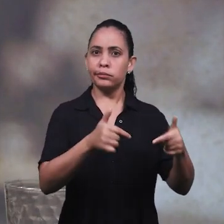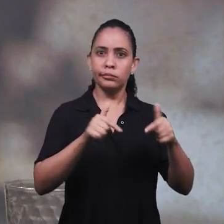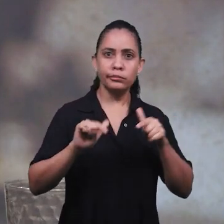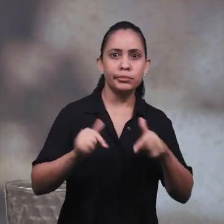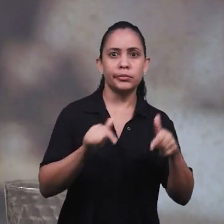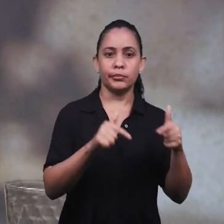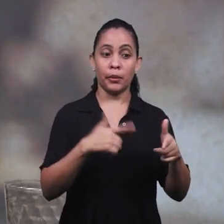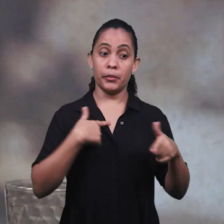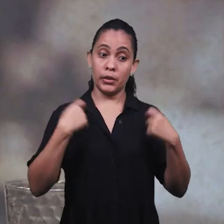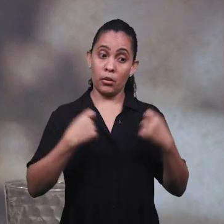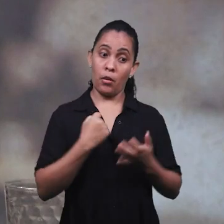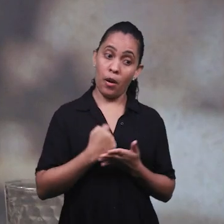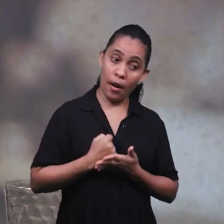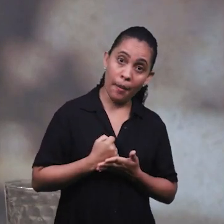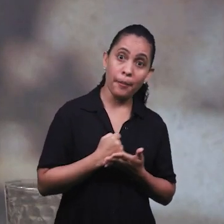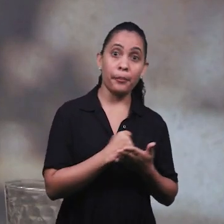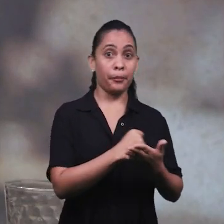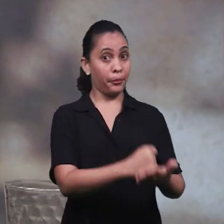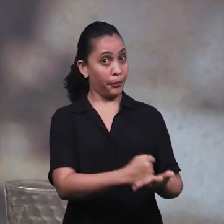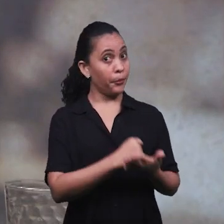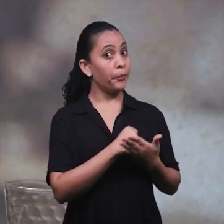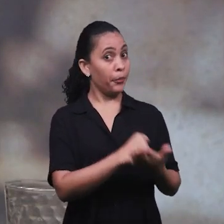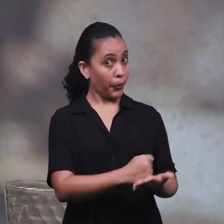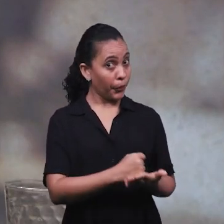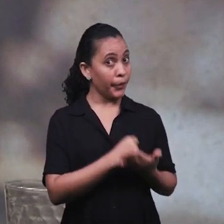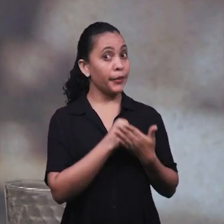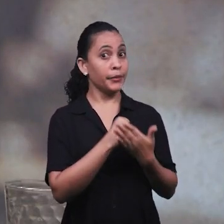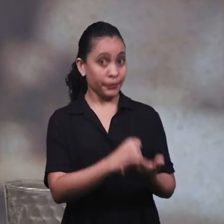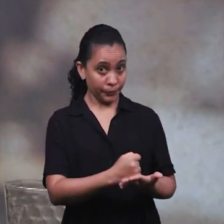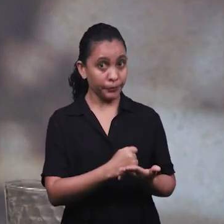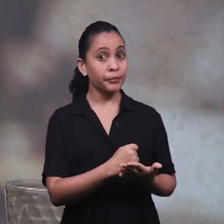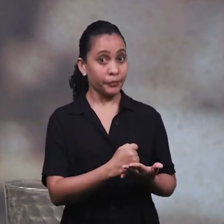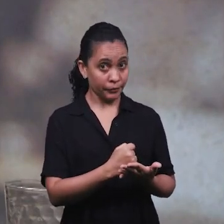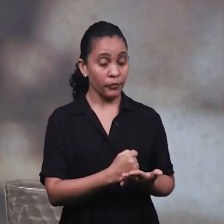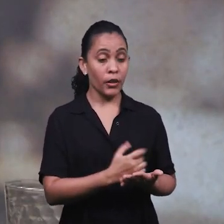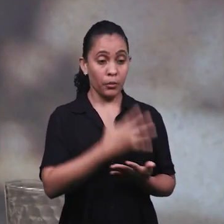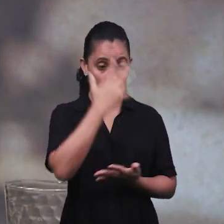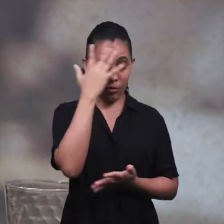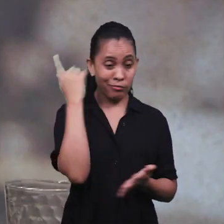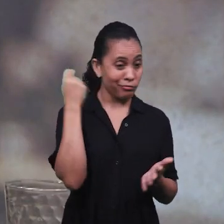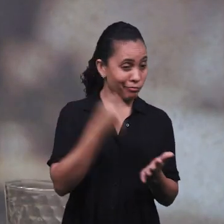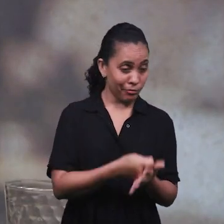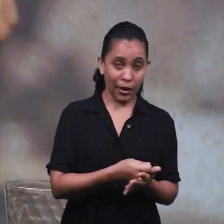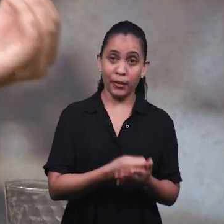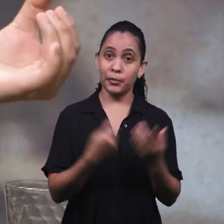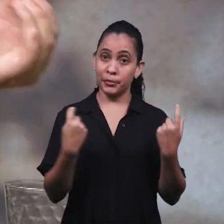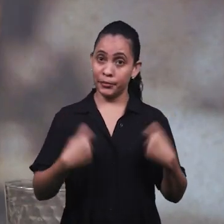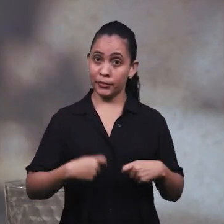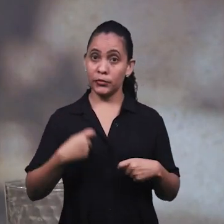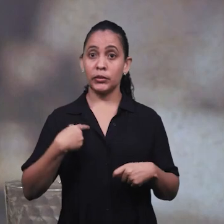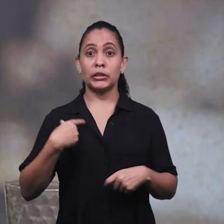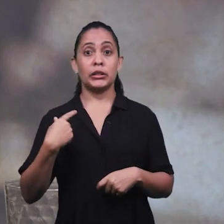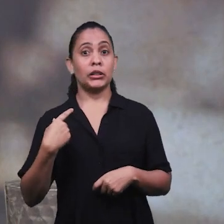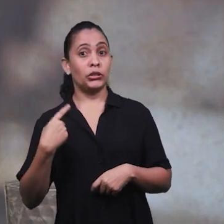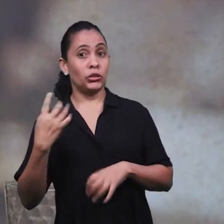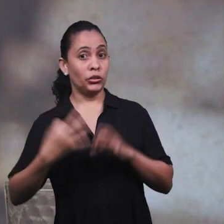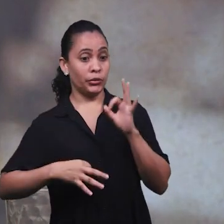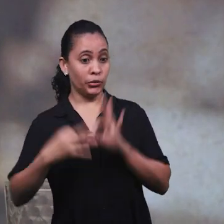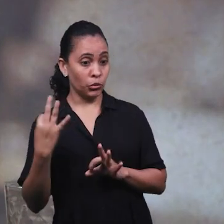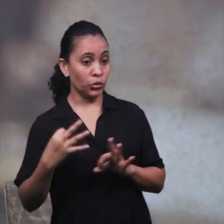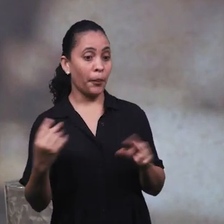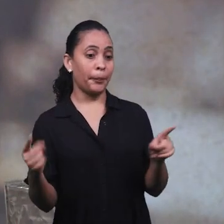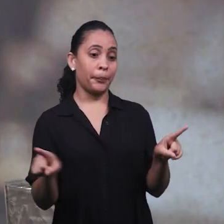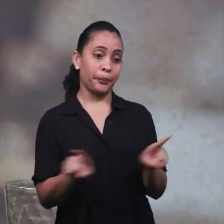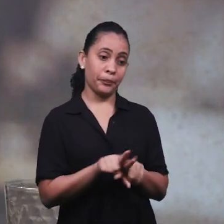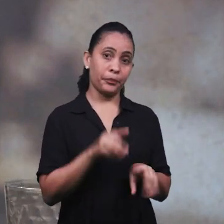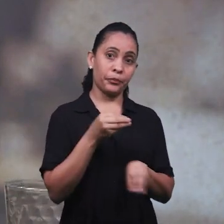jurídico para fazer cobrança de cotas condominiais eventualmente não pagas, precisa de um apoio de engenharia para garantir a manutenção